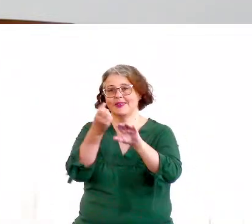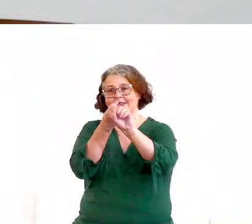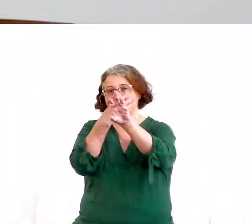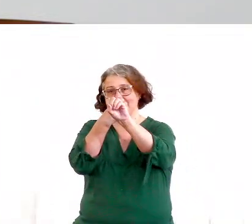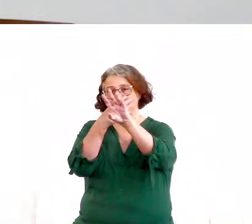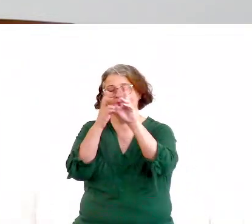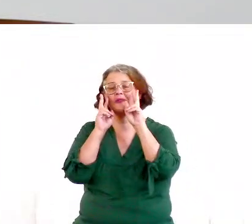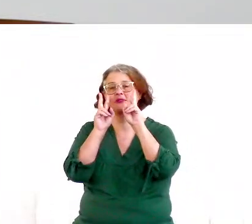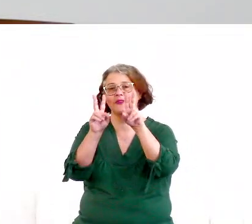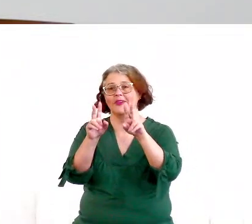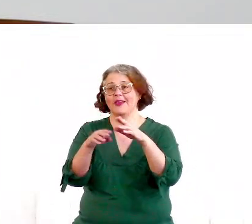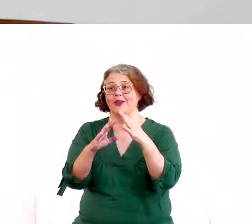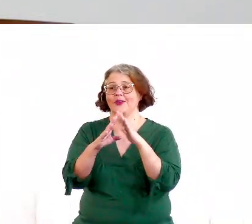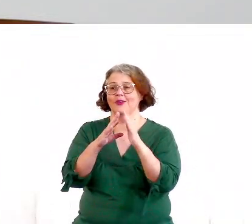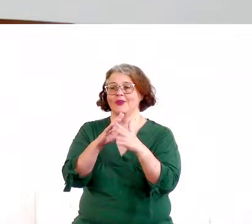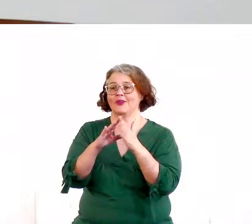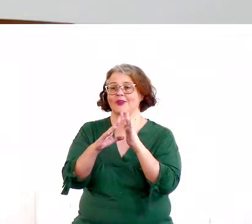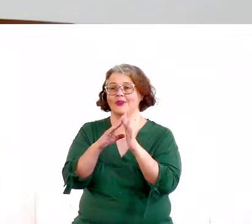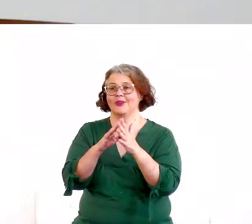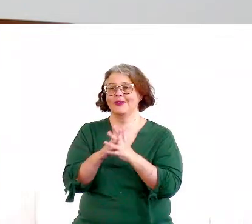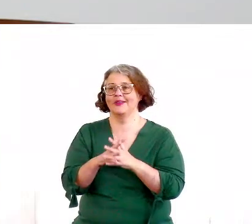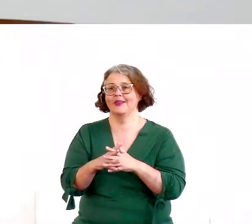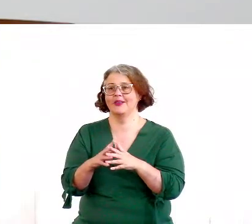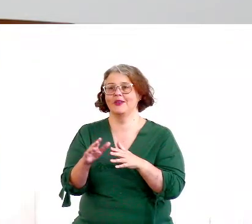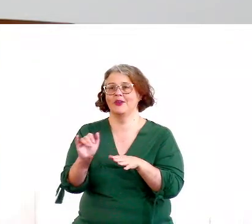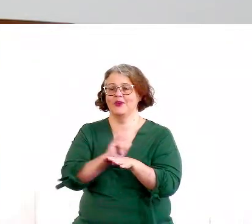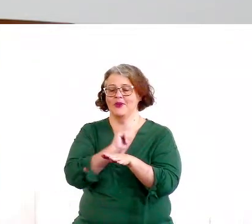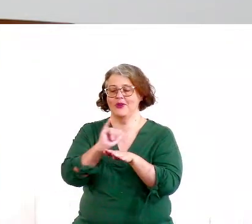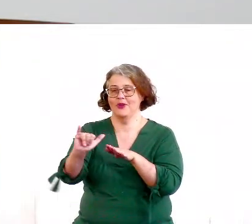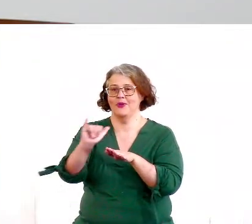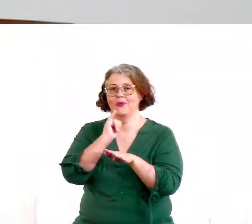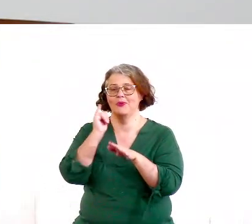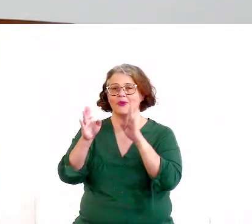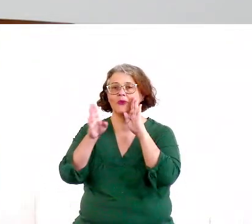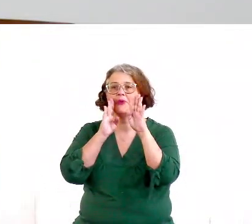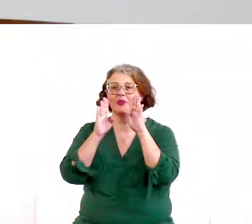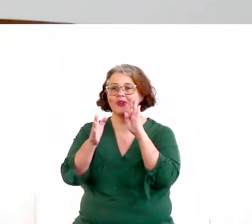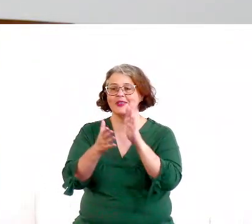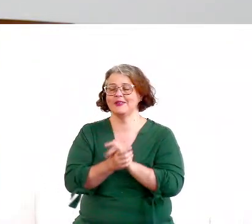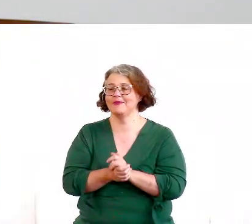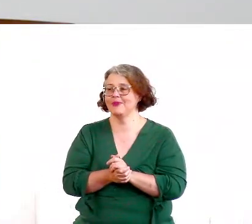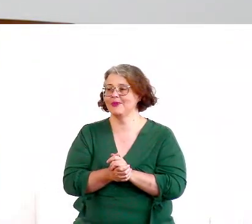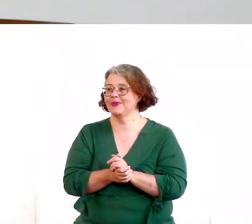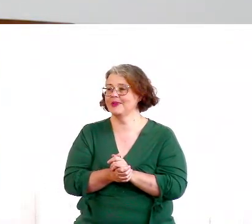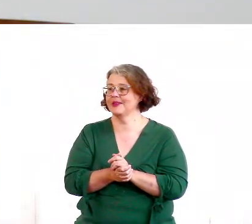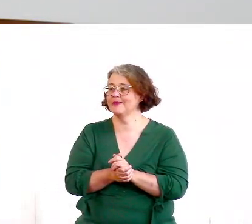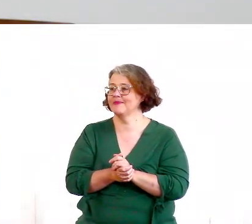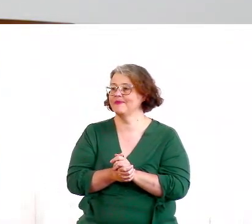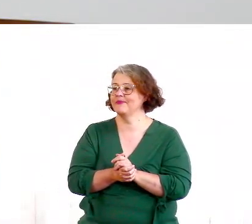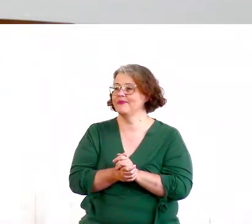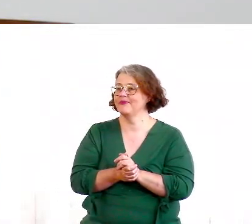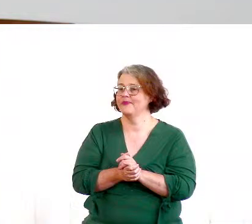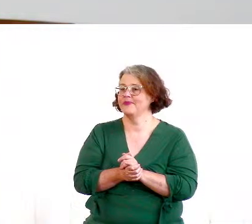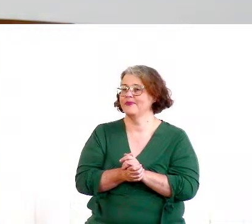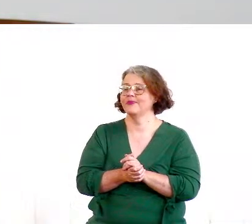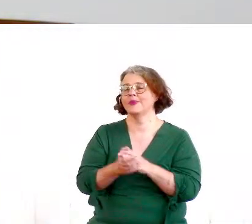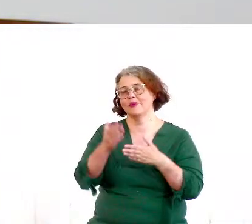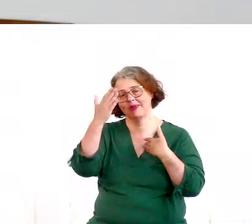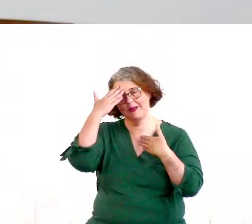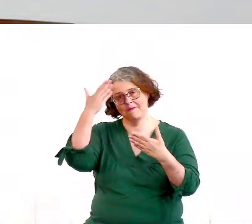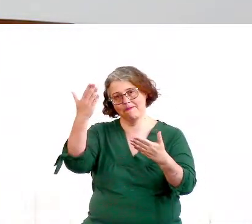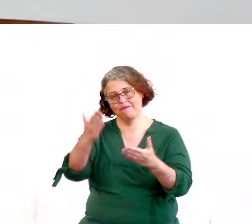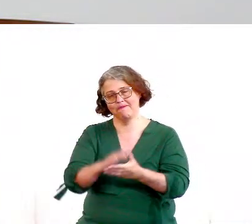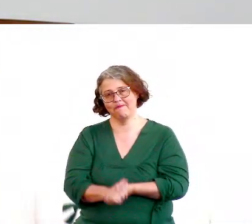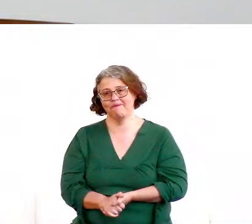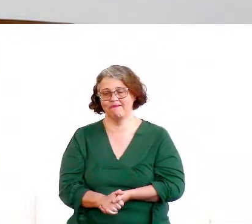redes sociais. Você que assiste aos trabalhos da Igreja Presbiteriana da Lapa, muito obrigado,